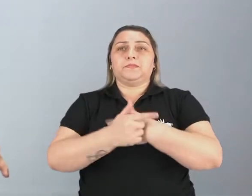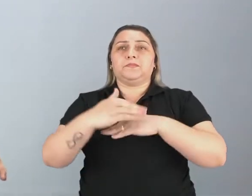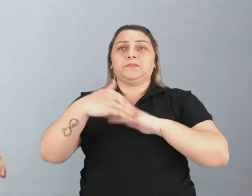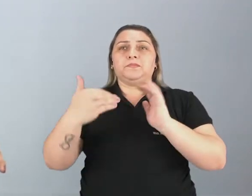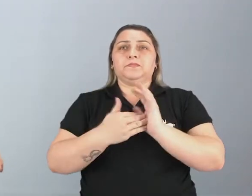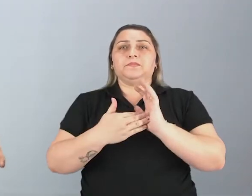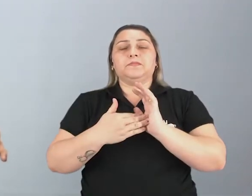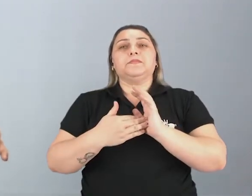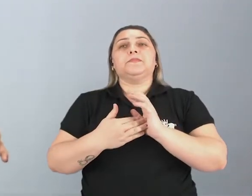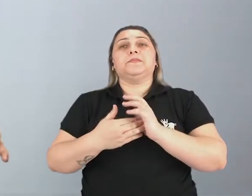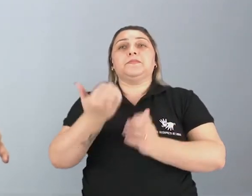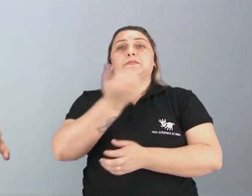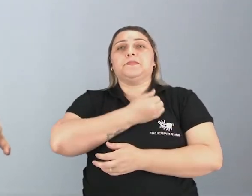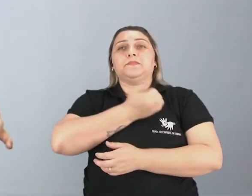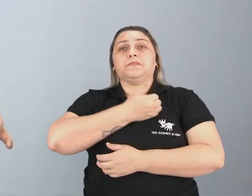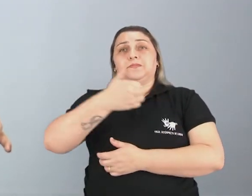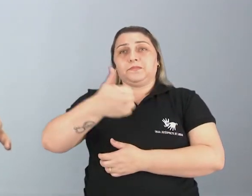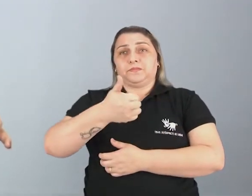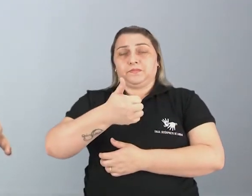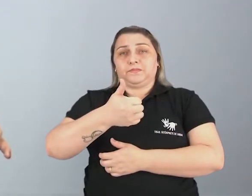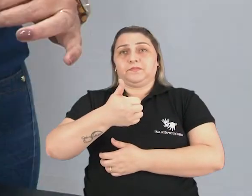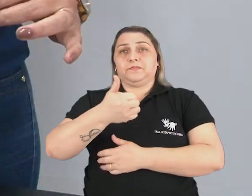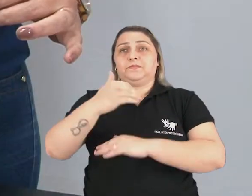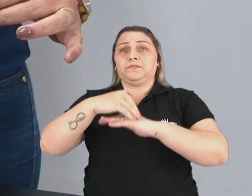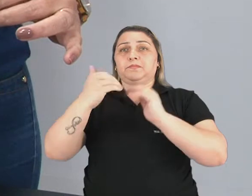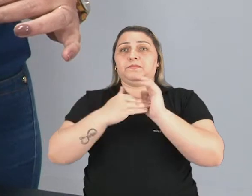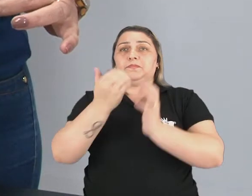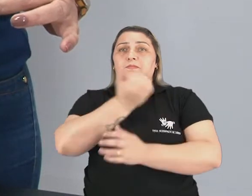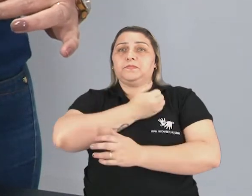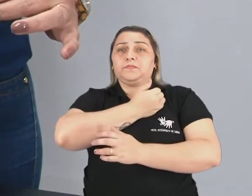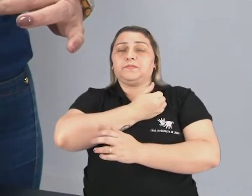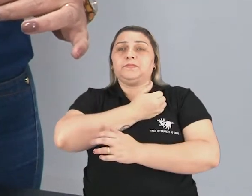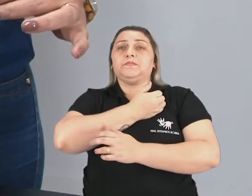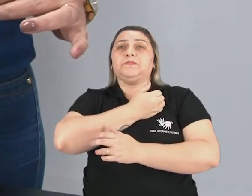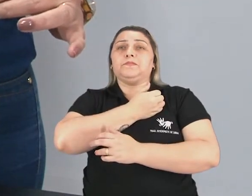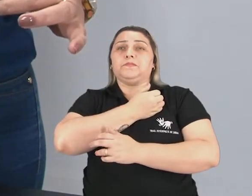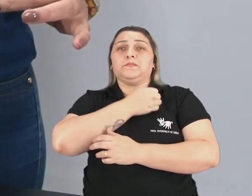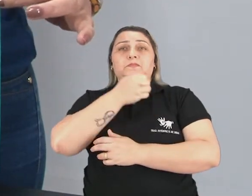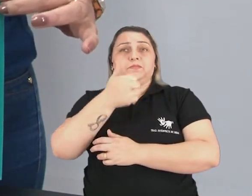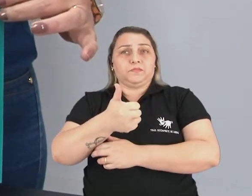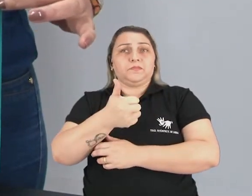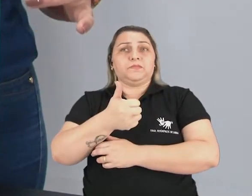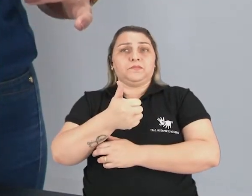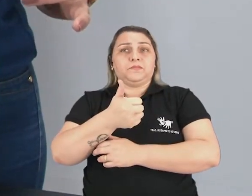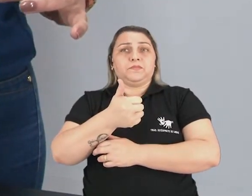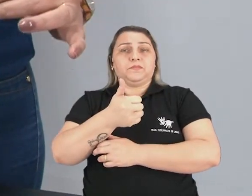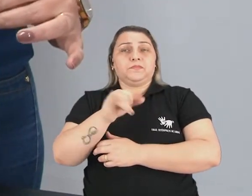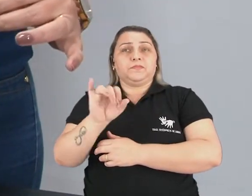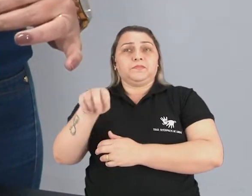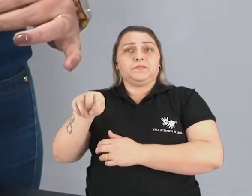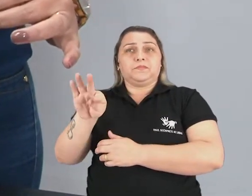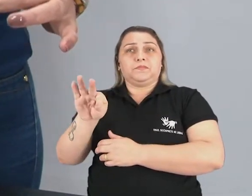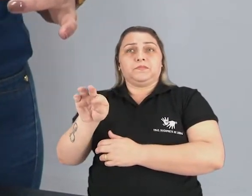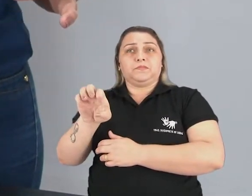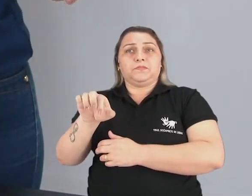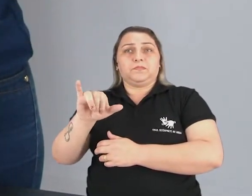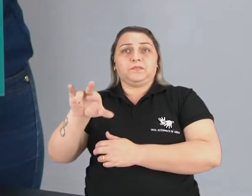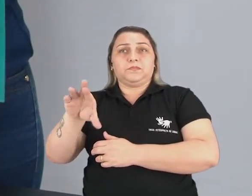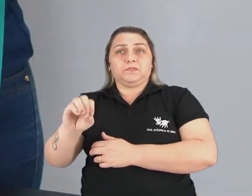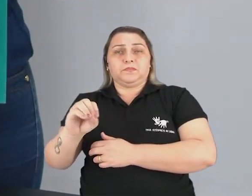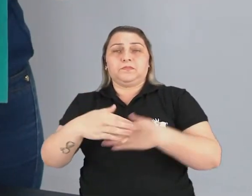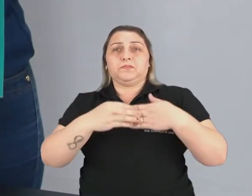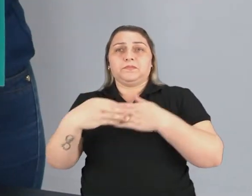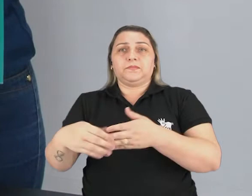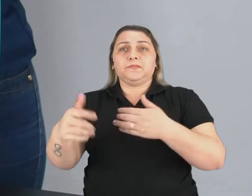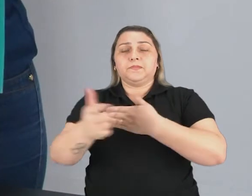todo. O número 1, ele é um número todo, né? Ele vale 1, é um número inteiro, um número todo. E eu